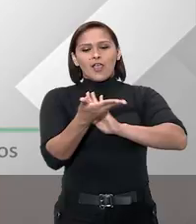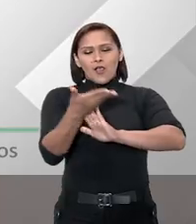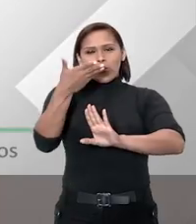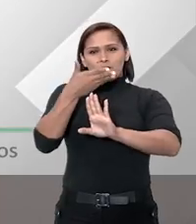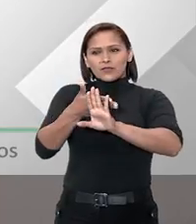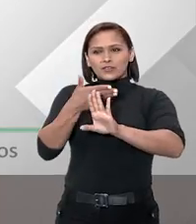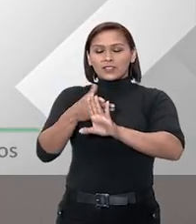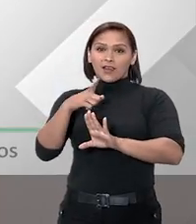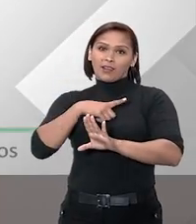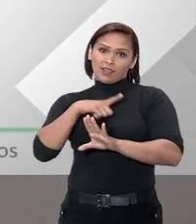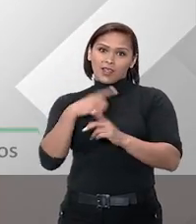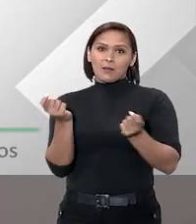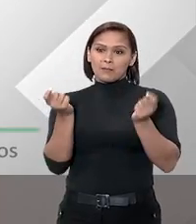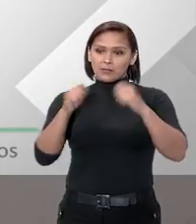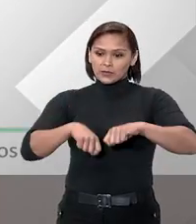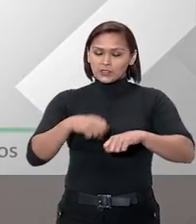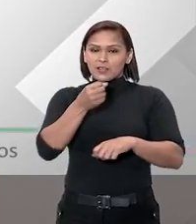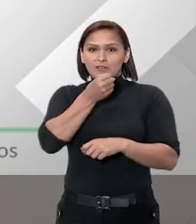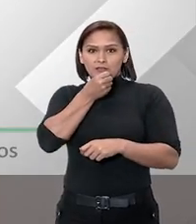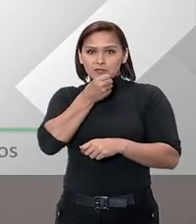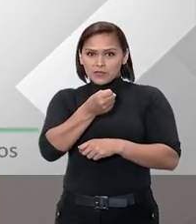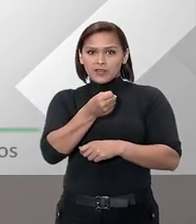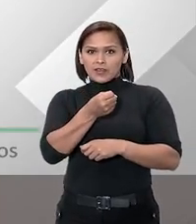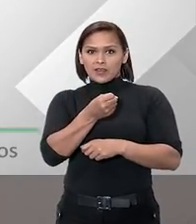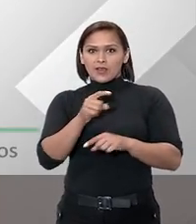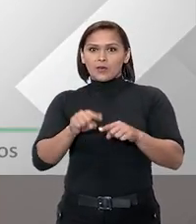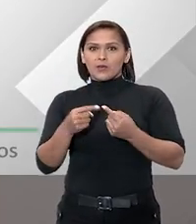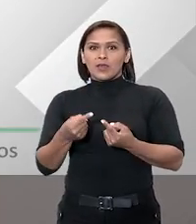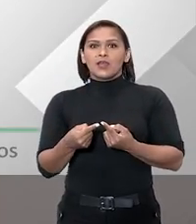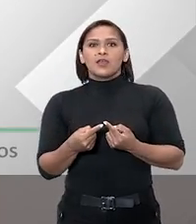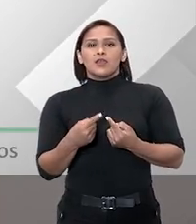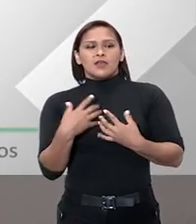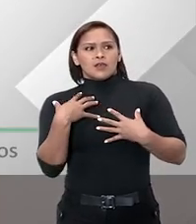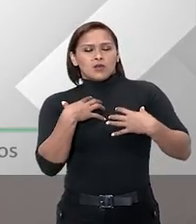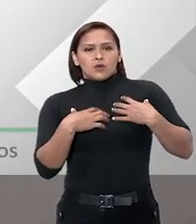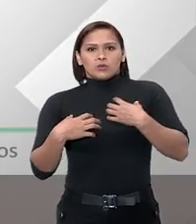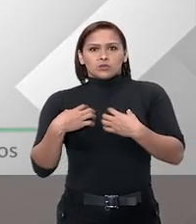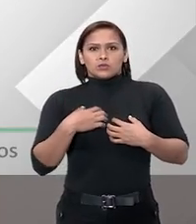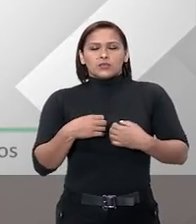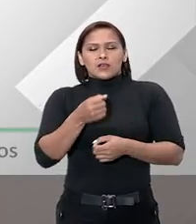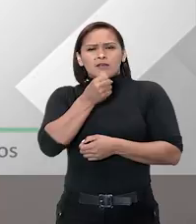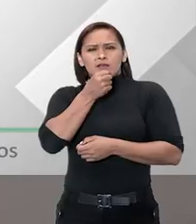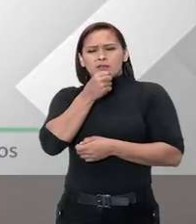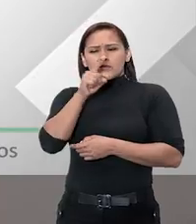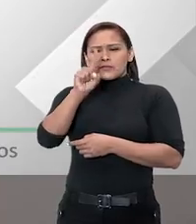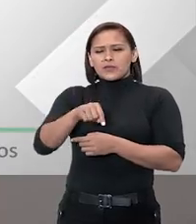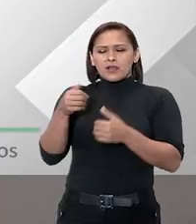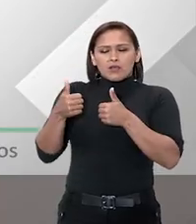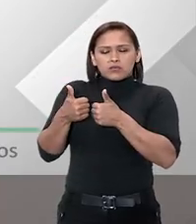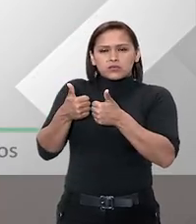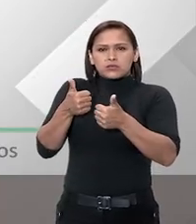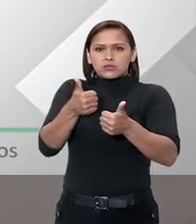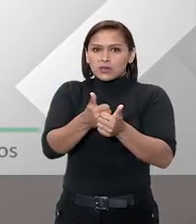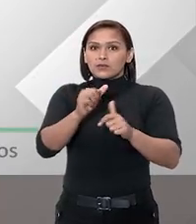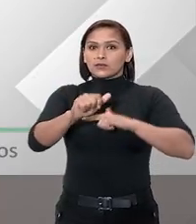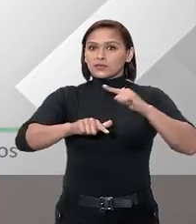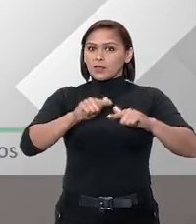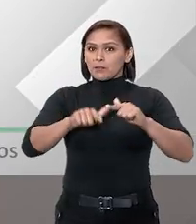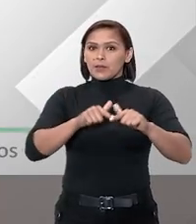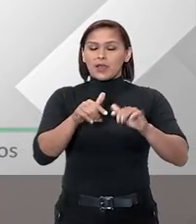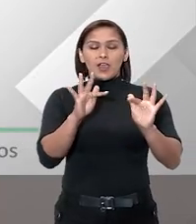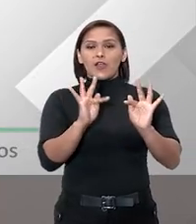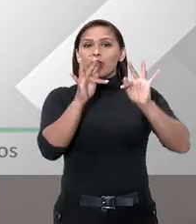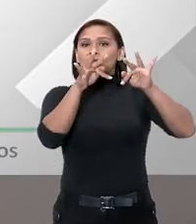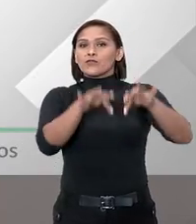para ver se ela teria condições de vir narrar. O que me emocionou naquele depoimento, na nossa condução do nosso trabalho, é